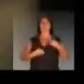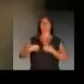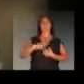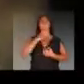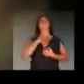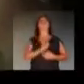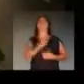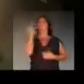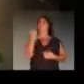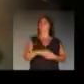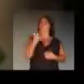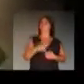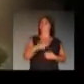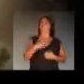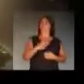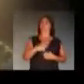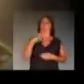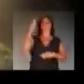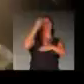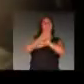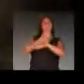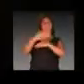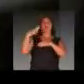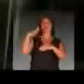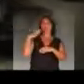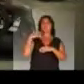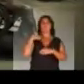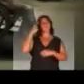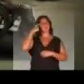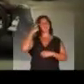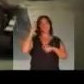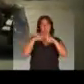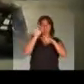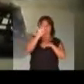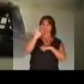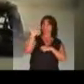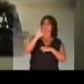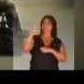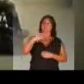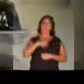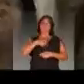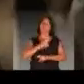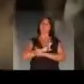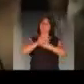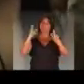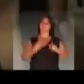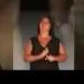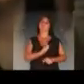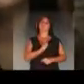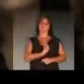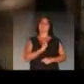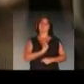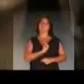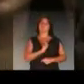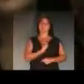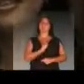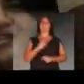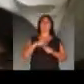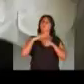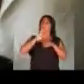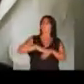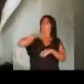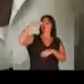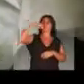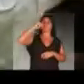e nesse momento perdi a vontade de viver. Quando conheci a ADEFAL, não apenas encontrei um tratamento, mas